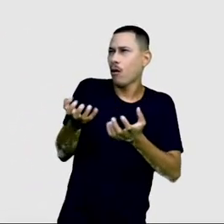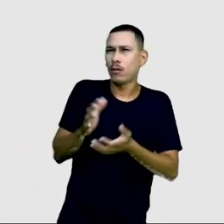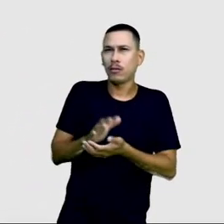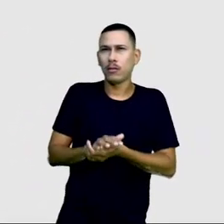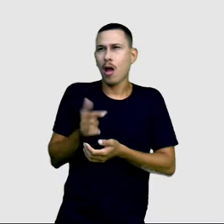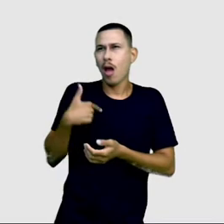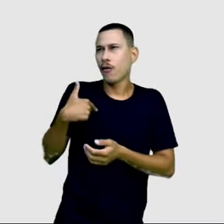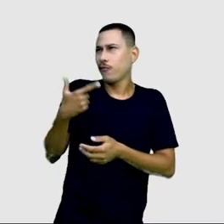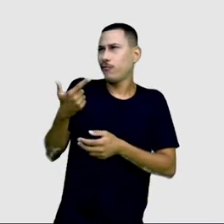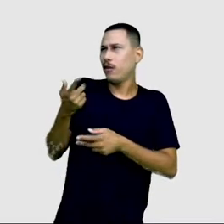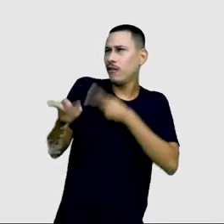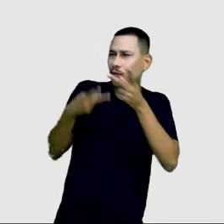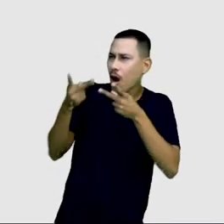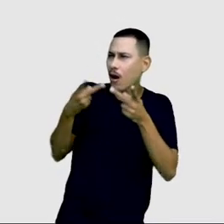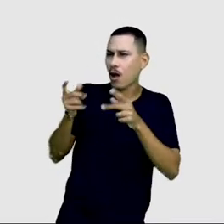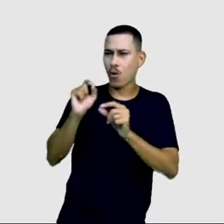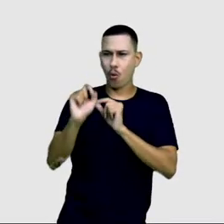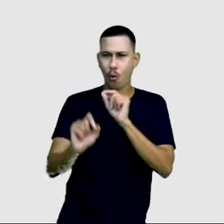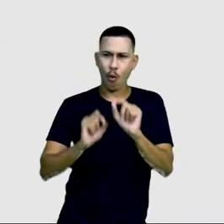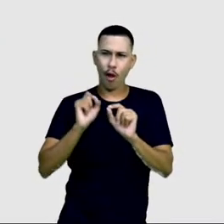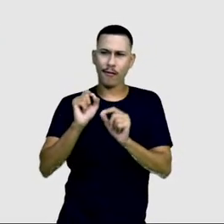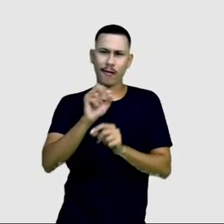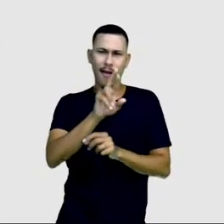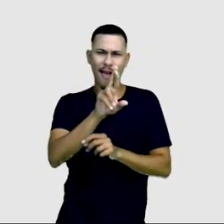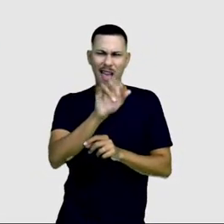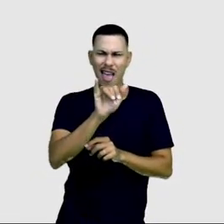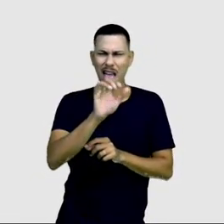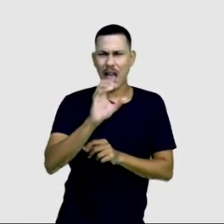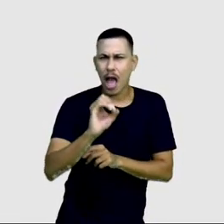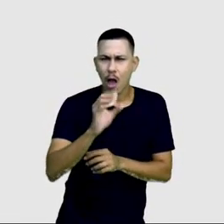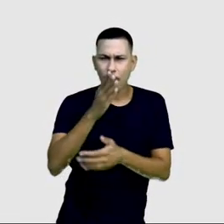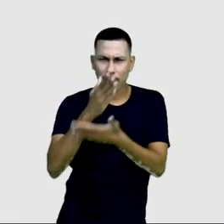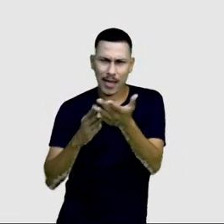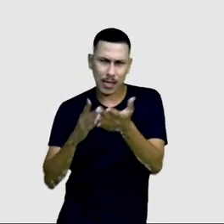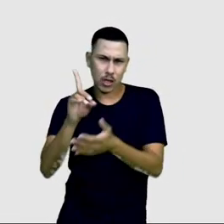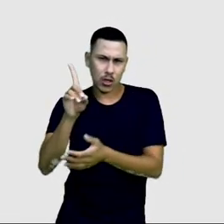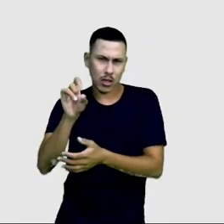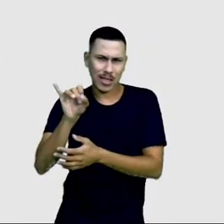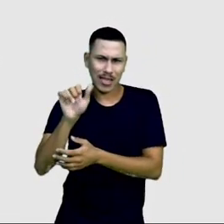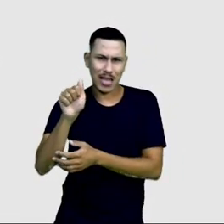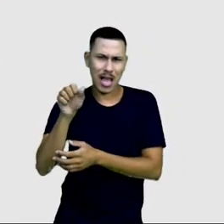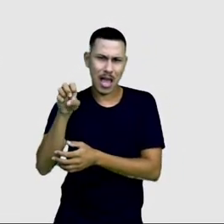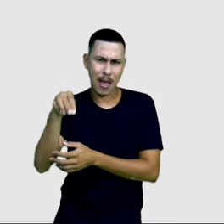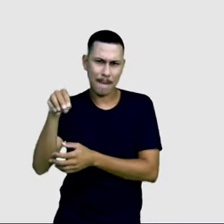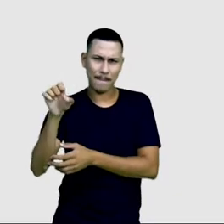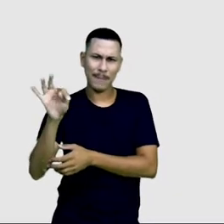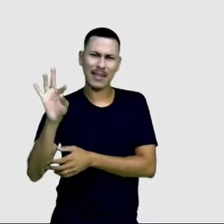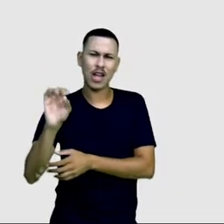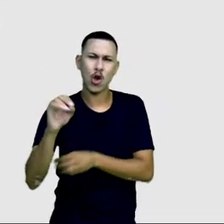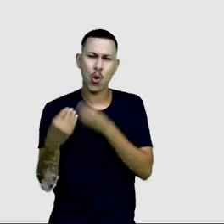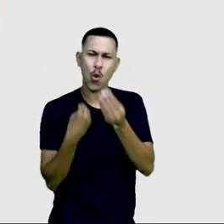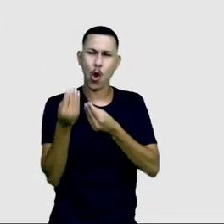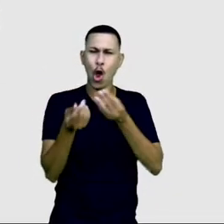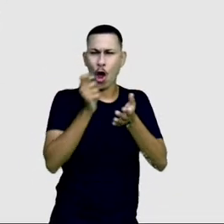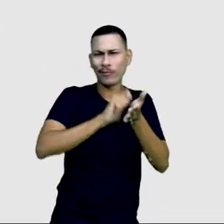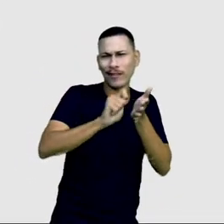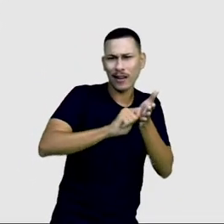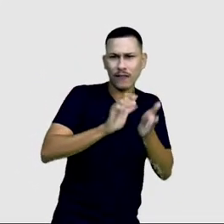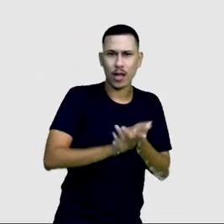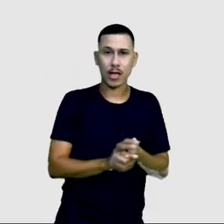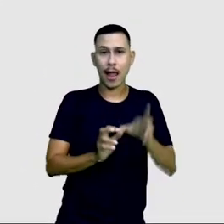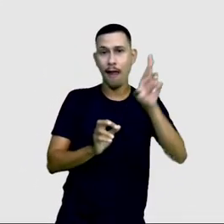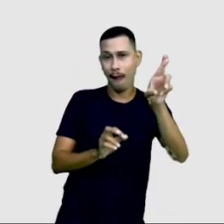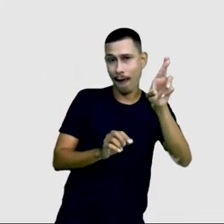se eu disser que o raio é a metade do diâmetro, como é que eu vou representar essa relação? Eu vou dizer que R